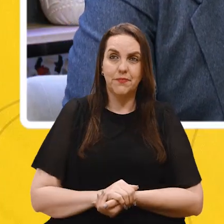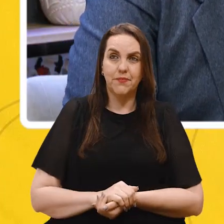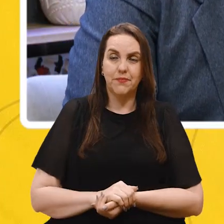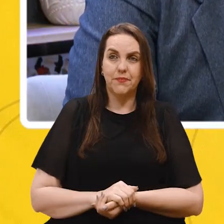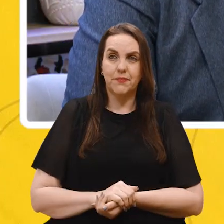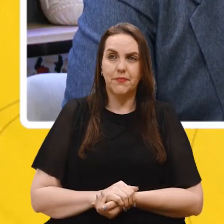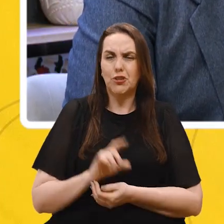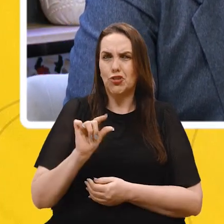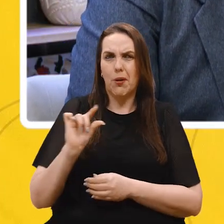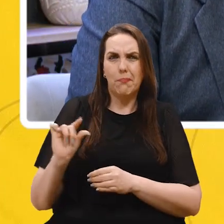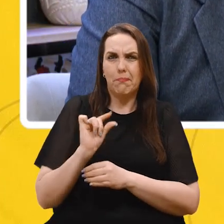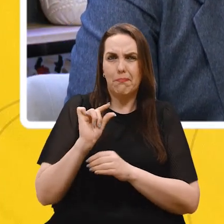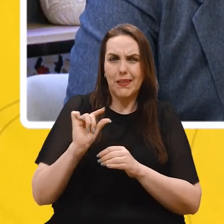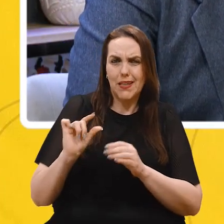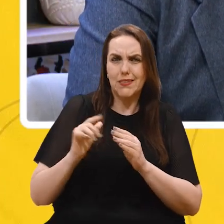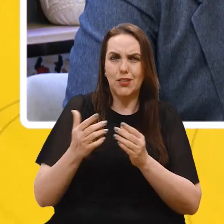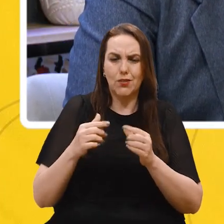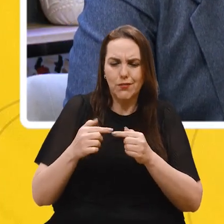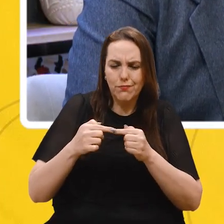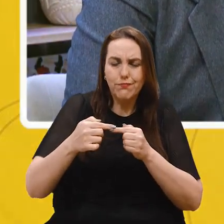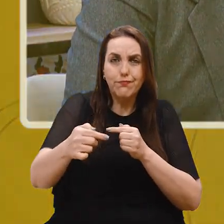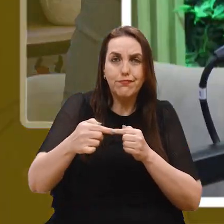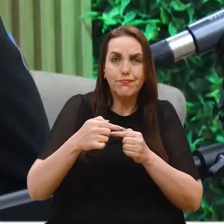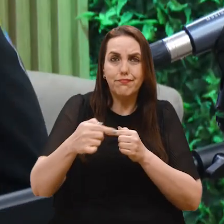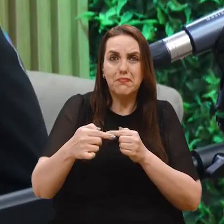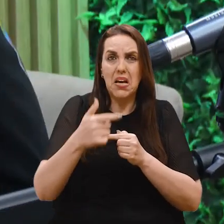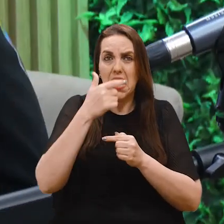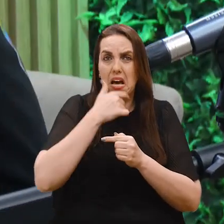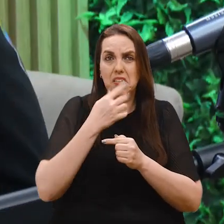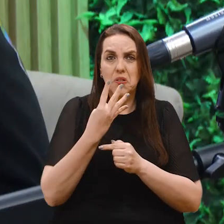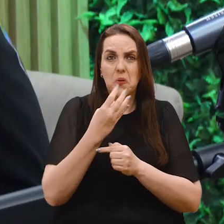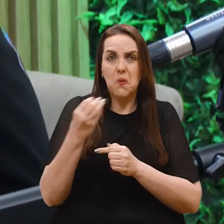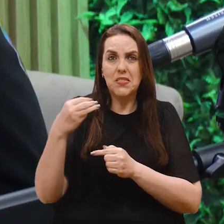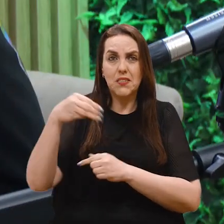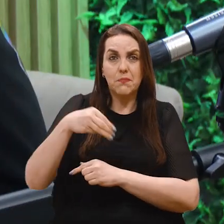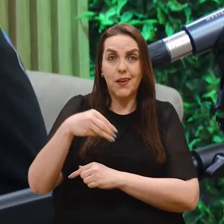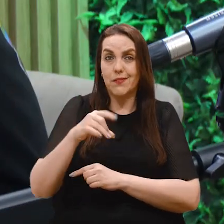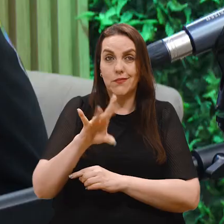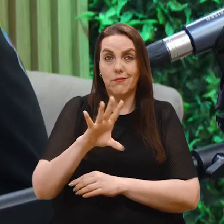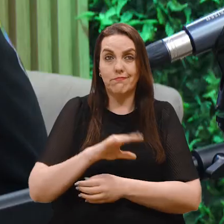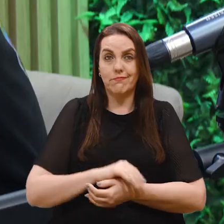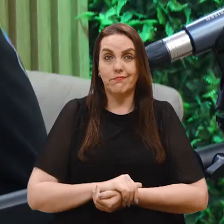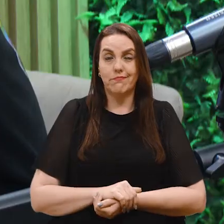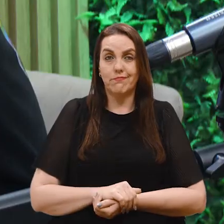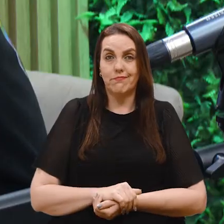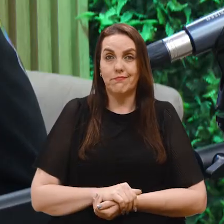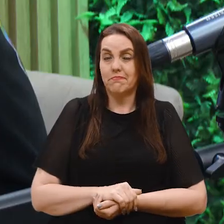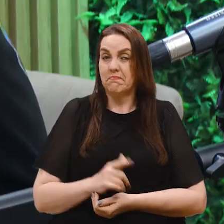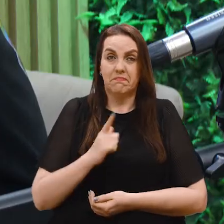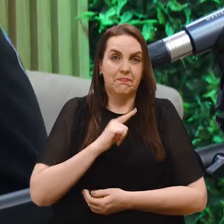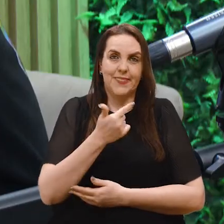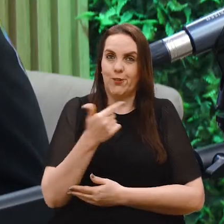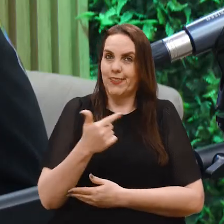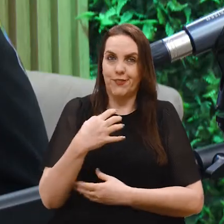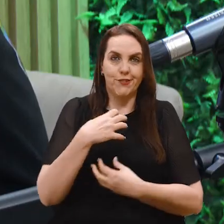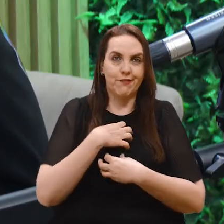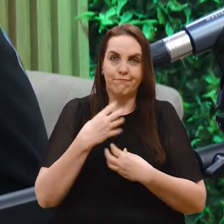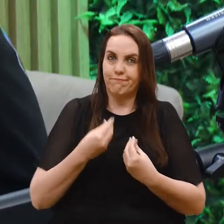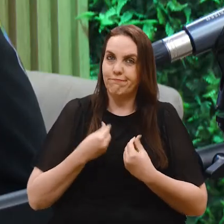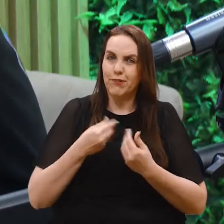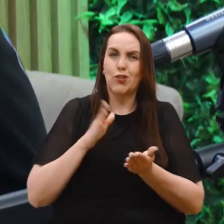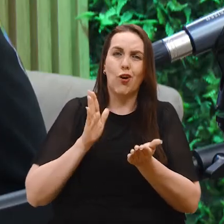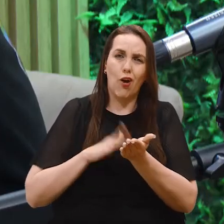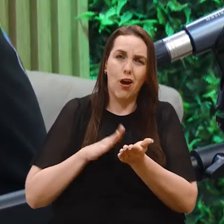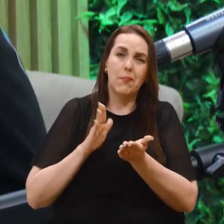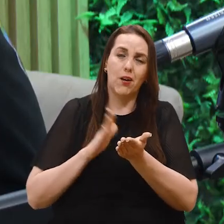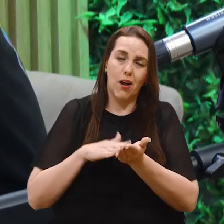só um pedacinho. Dá o quê? Eu acho que dá uns 400 metros só. E não tem jeito. O que já foi cobrado, o que já